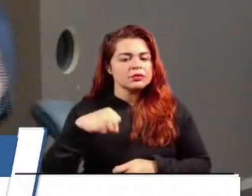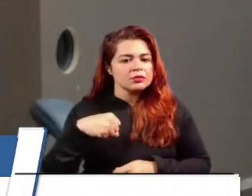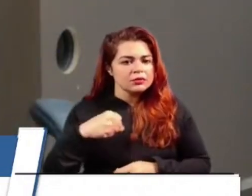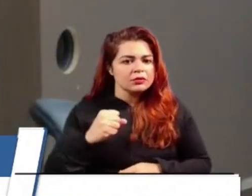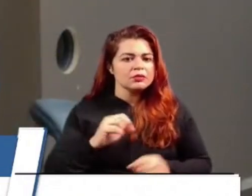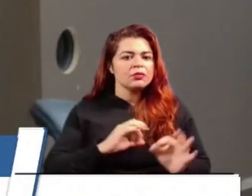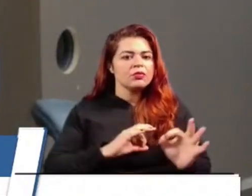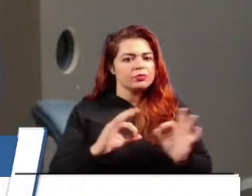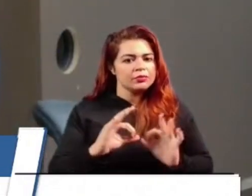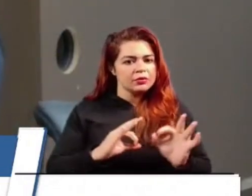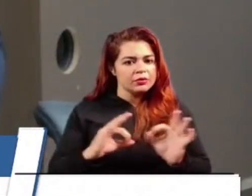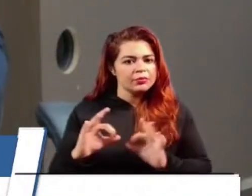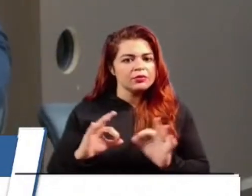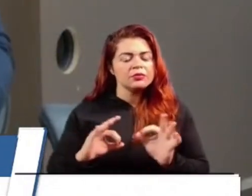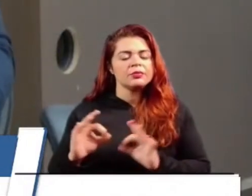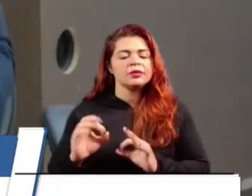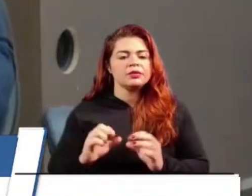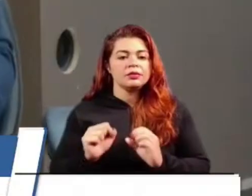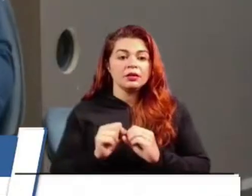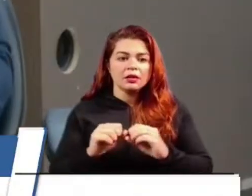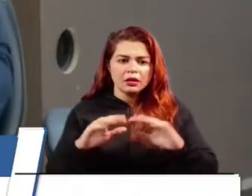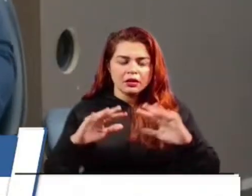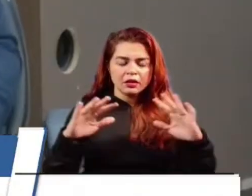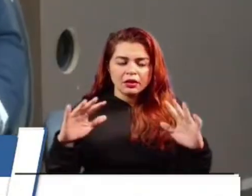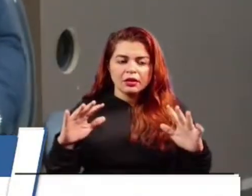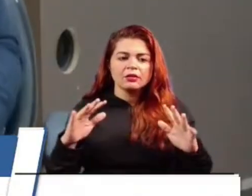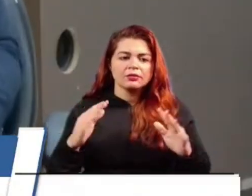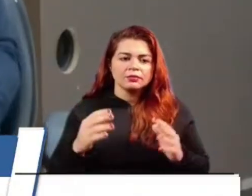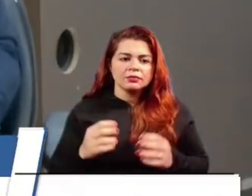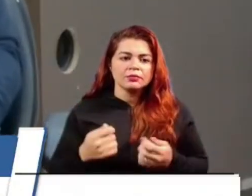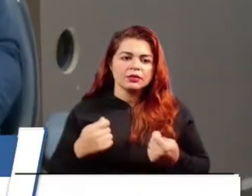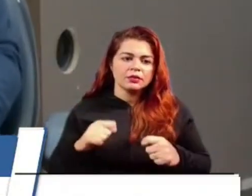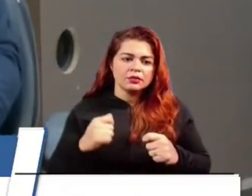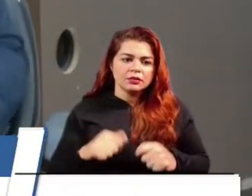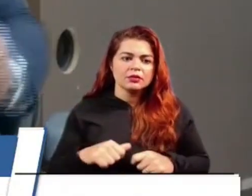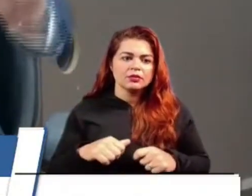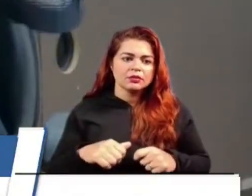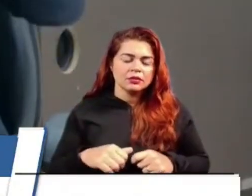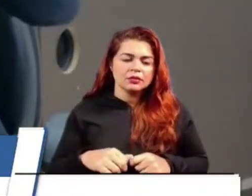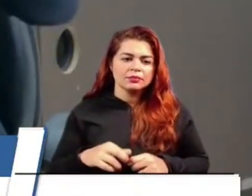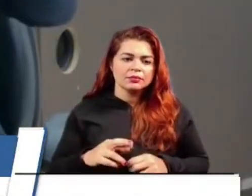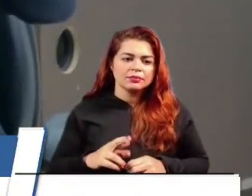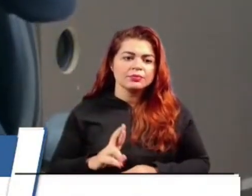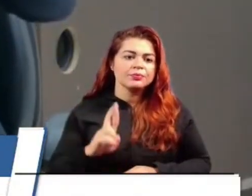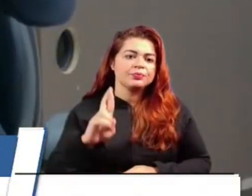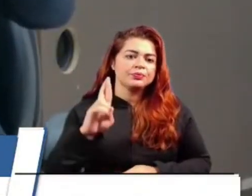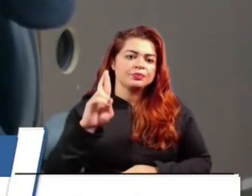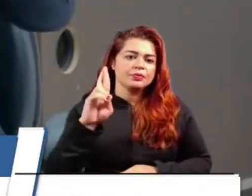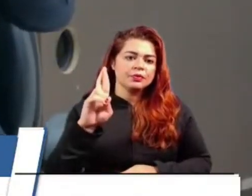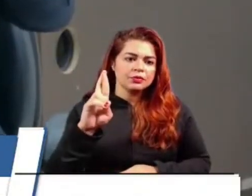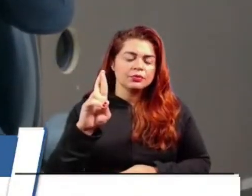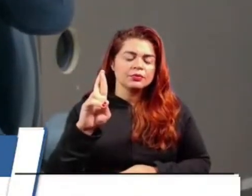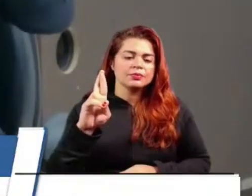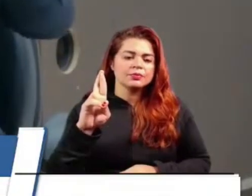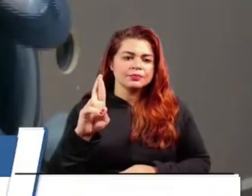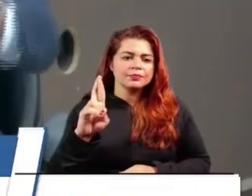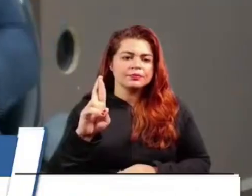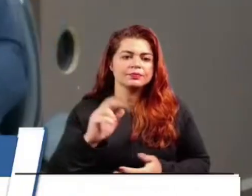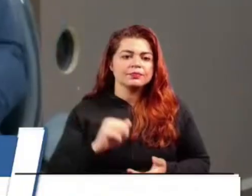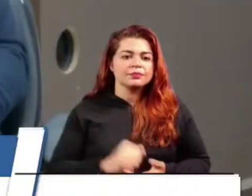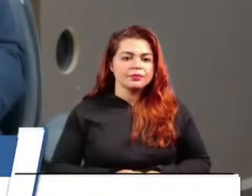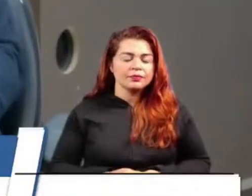fazer isso de maneira responsável, isso tem que ser feito de maneira responsável, Mas nós sabemos sim que tem que